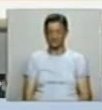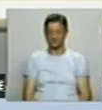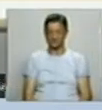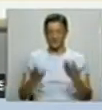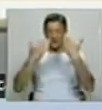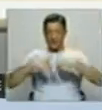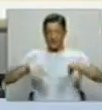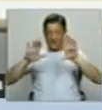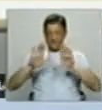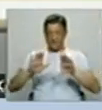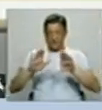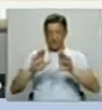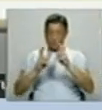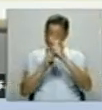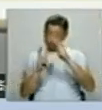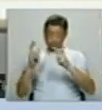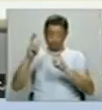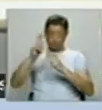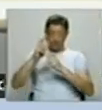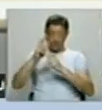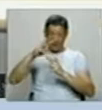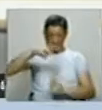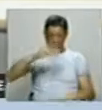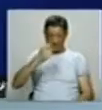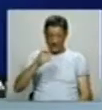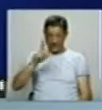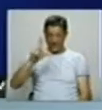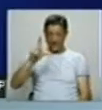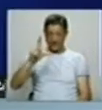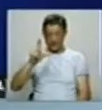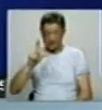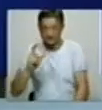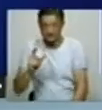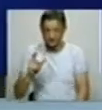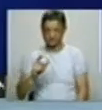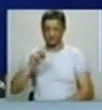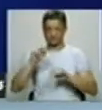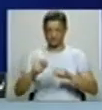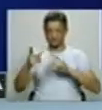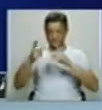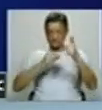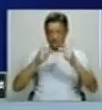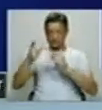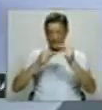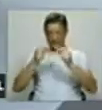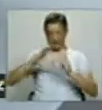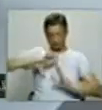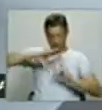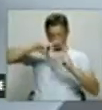Mas agora vamos subir ainda muito mais alto. Miguel, bom dia. Vamos até às estrelas. Vamos para lá do planeta e para lá do